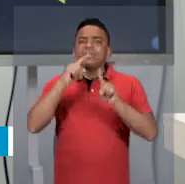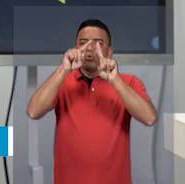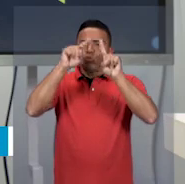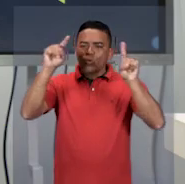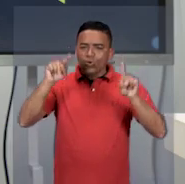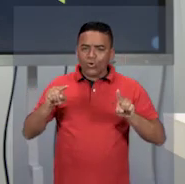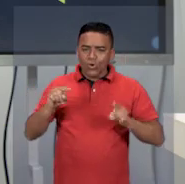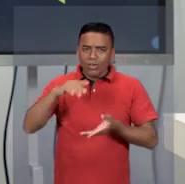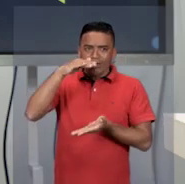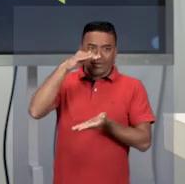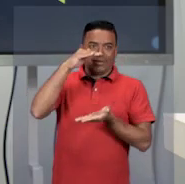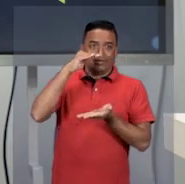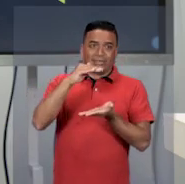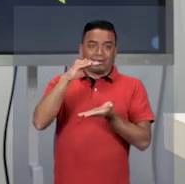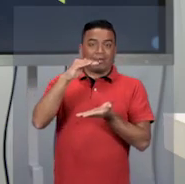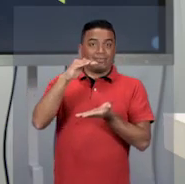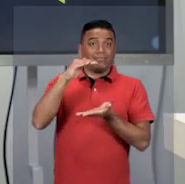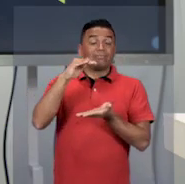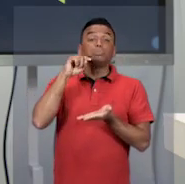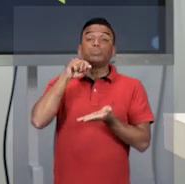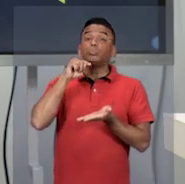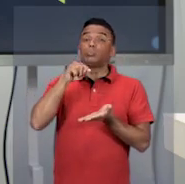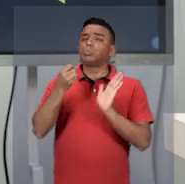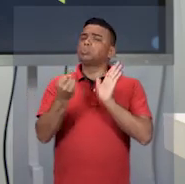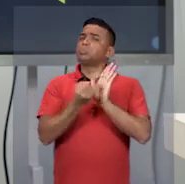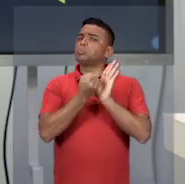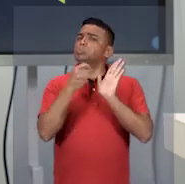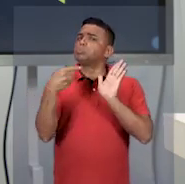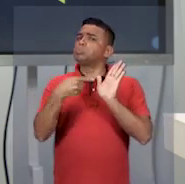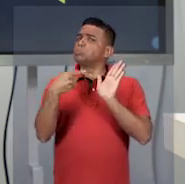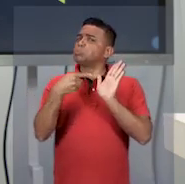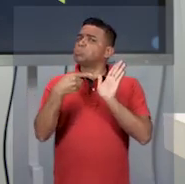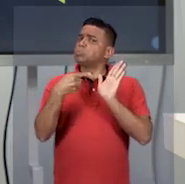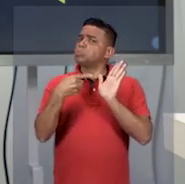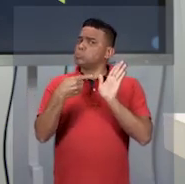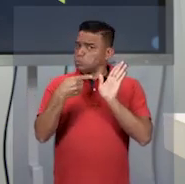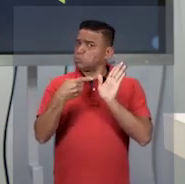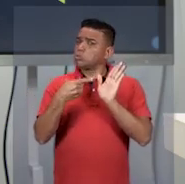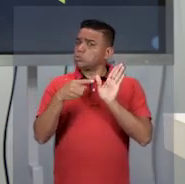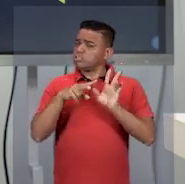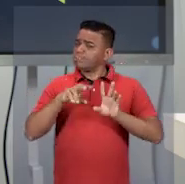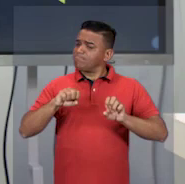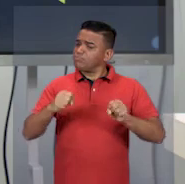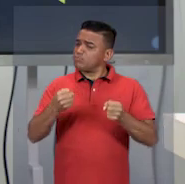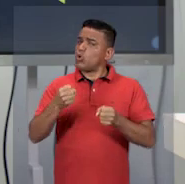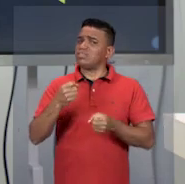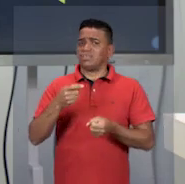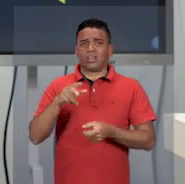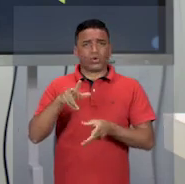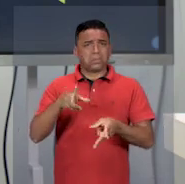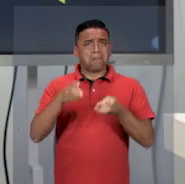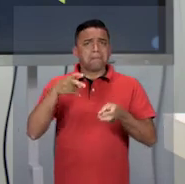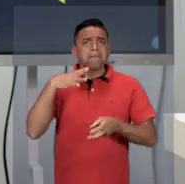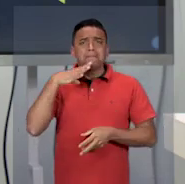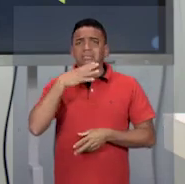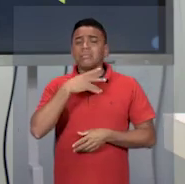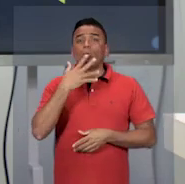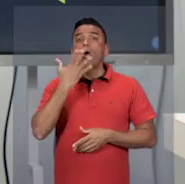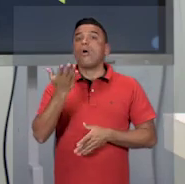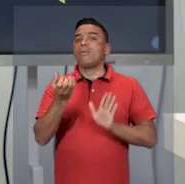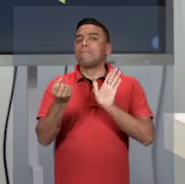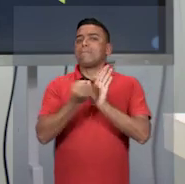imagem não verbal, ela pode ser tão forte que a gente praticamente sabe até qual é a